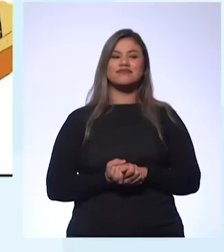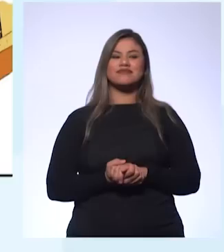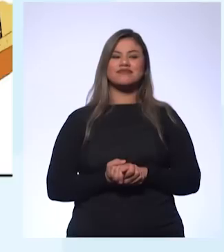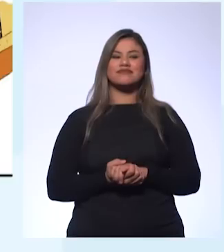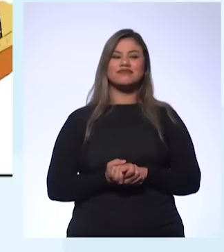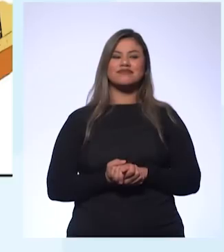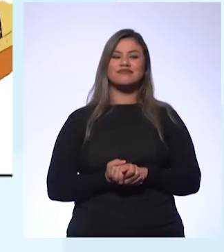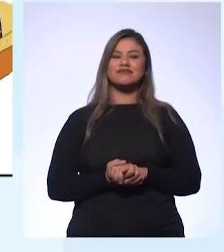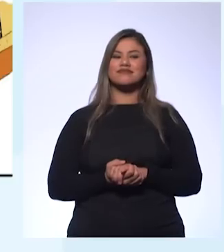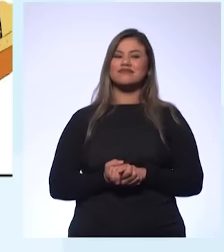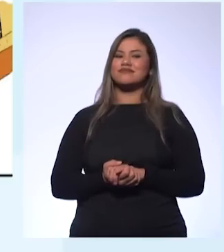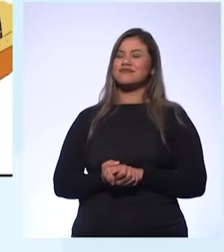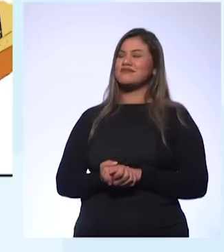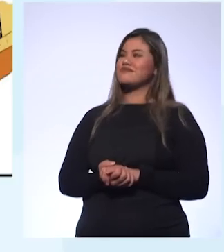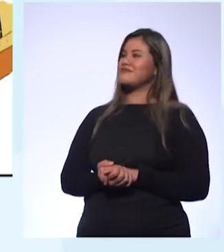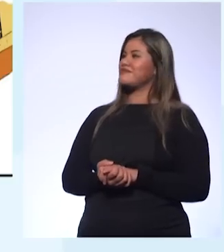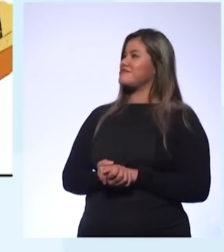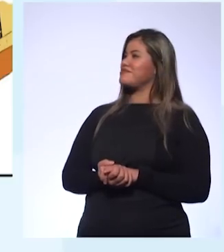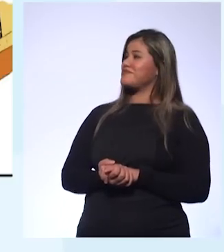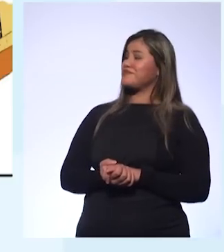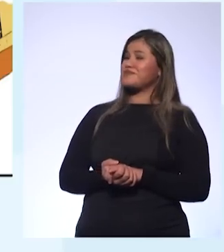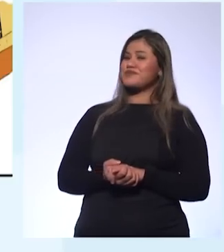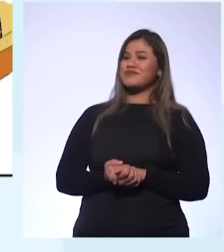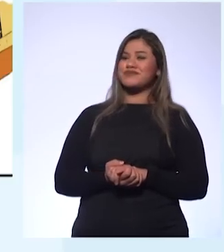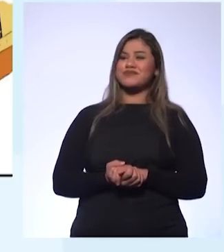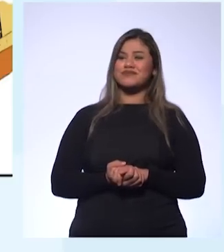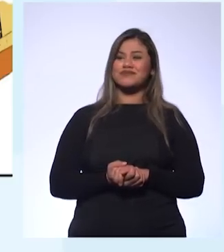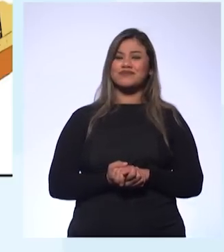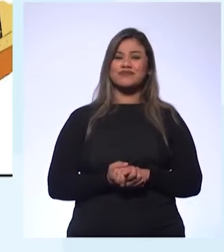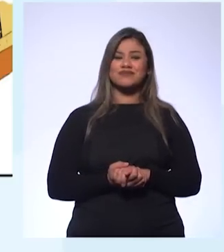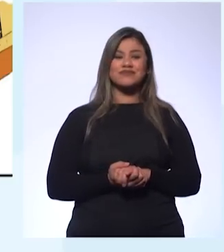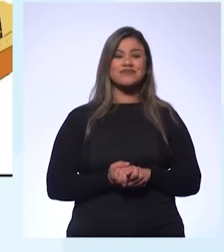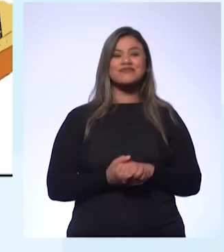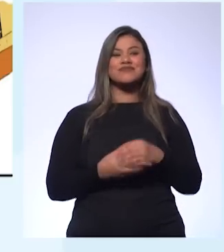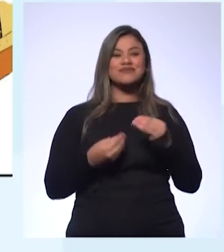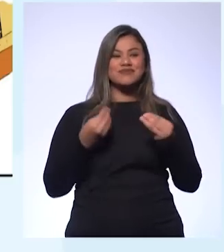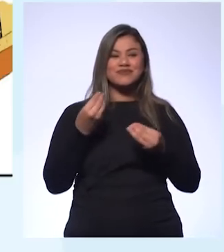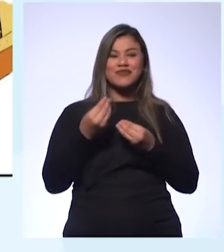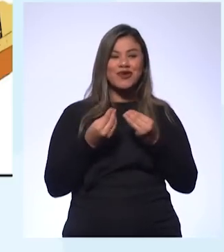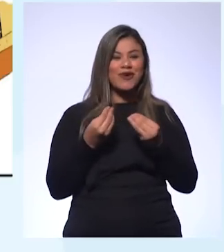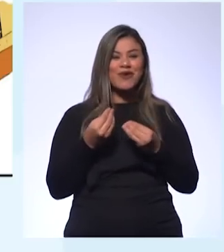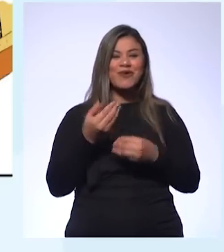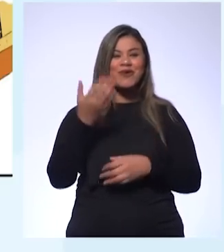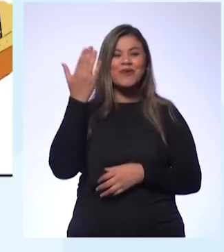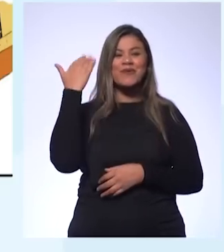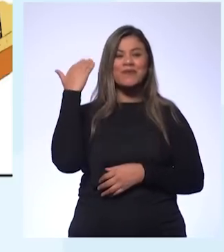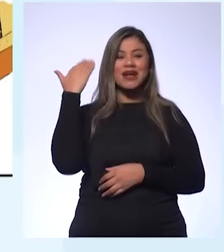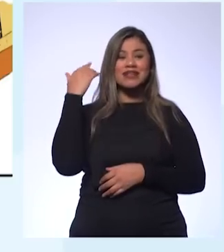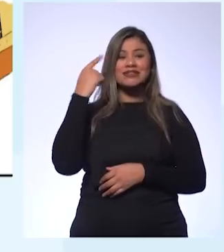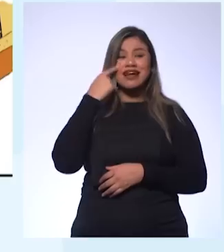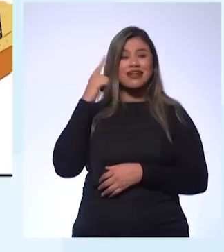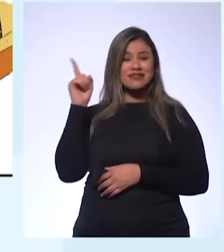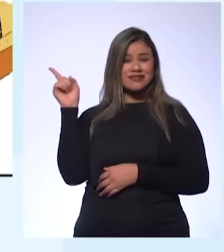Ai, gente do céu, quem nunca ouviu isso? Filho, na minha época, tudo isso era mato.